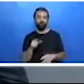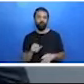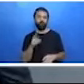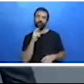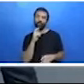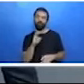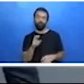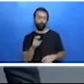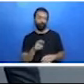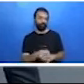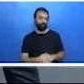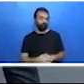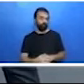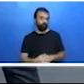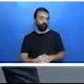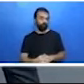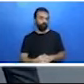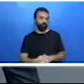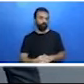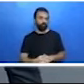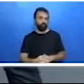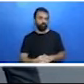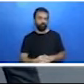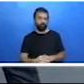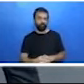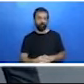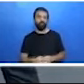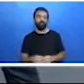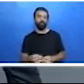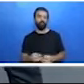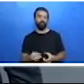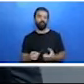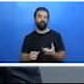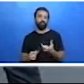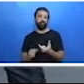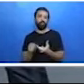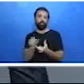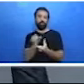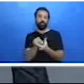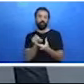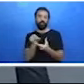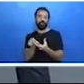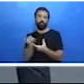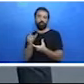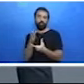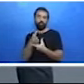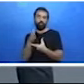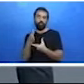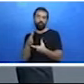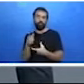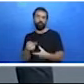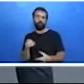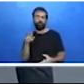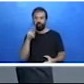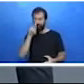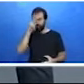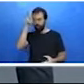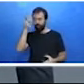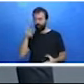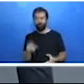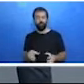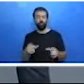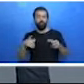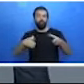Que posição as sílabas fortes ocupam em cada verso?